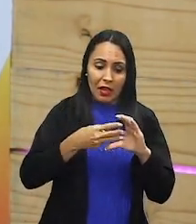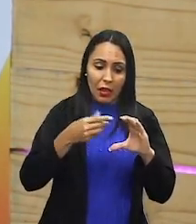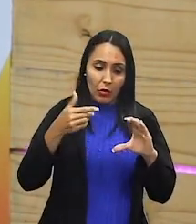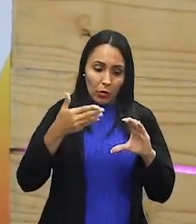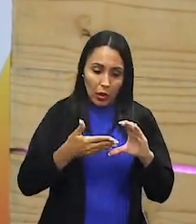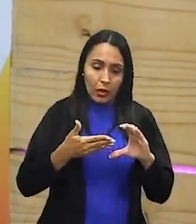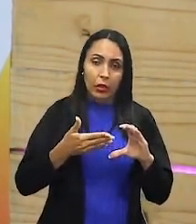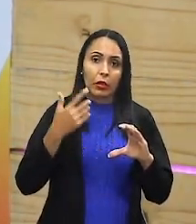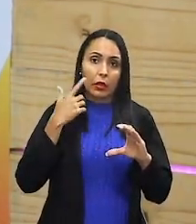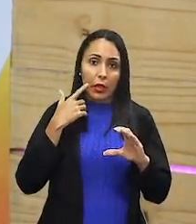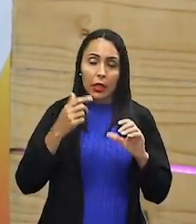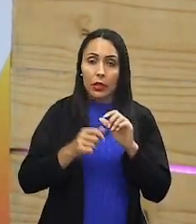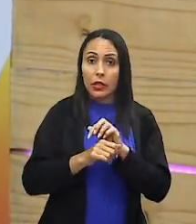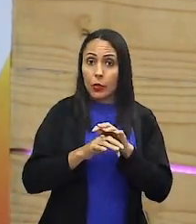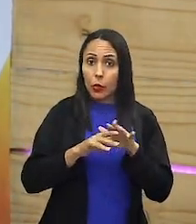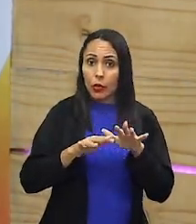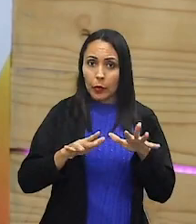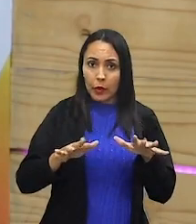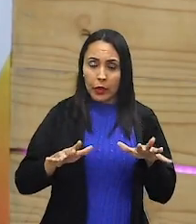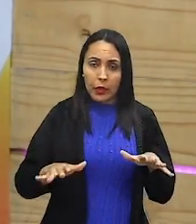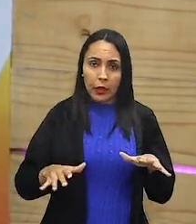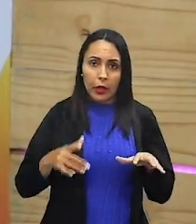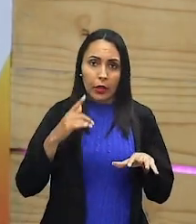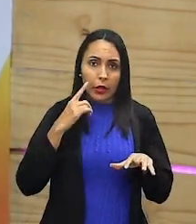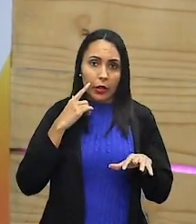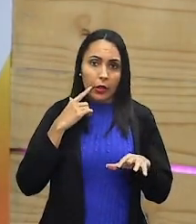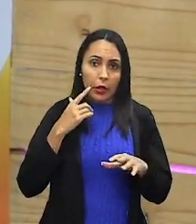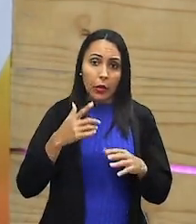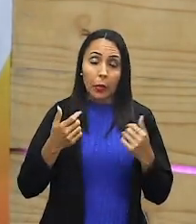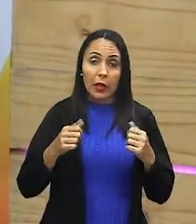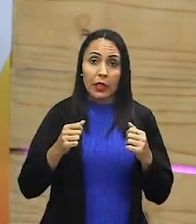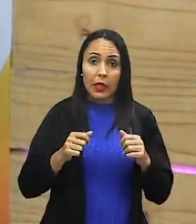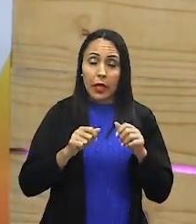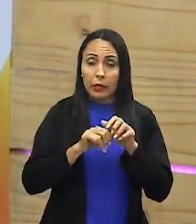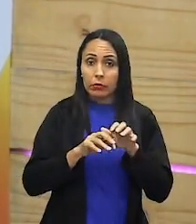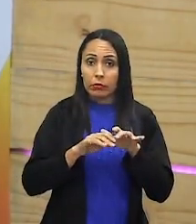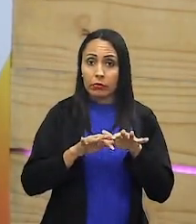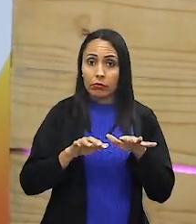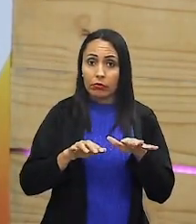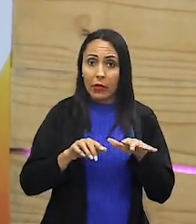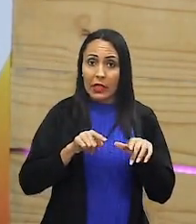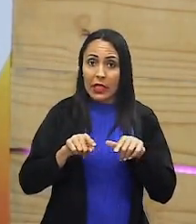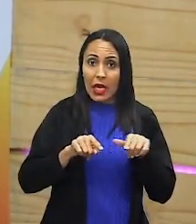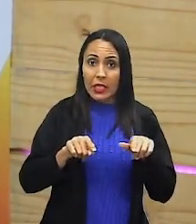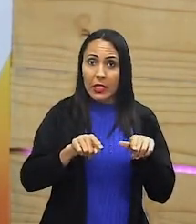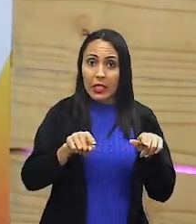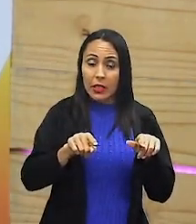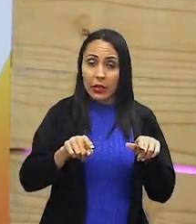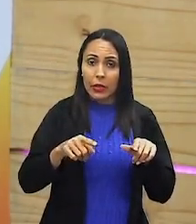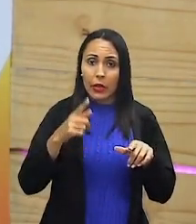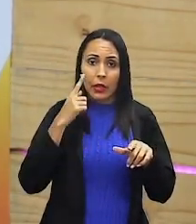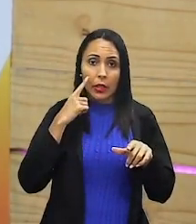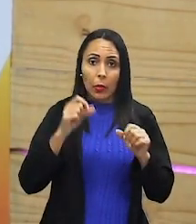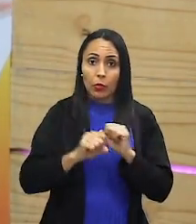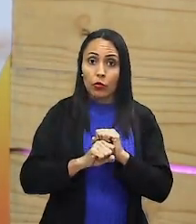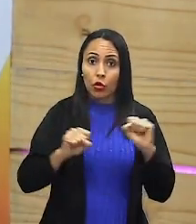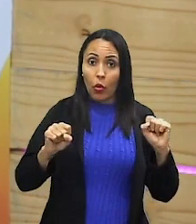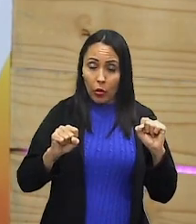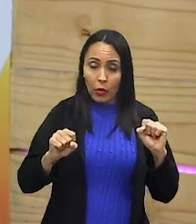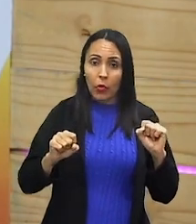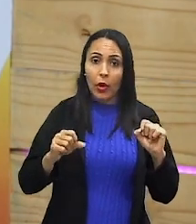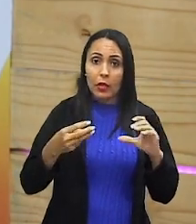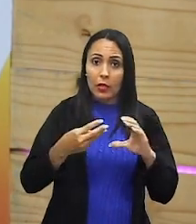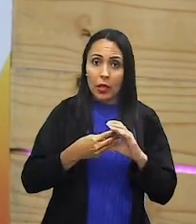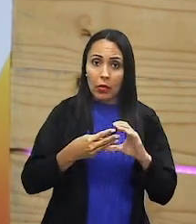da célula, que ele se multiplica dentro da célula, os filhotes têm que sair, né? Aí quando os filhos saem, eles estouram a